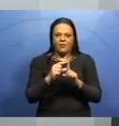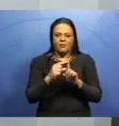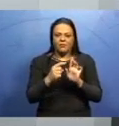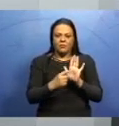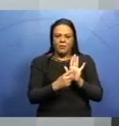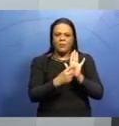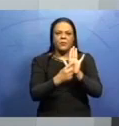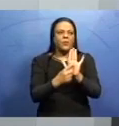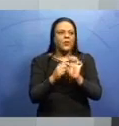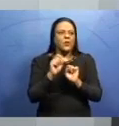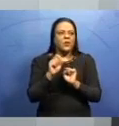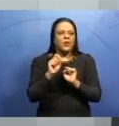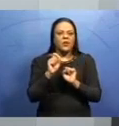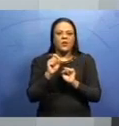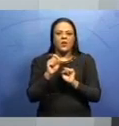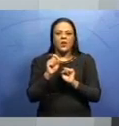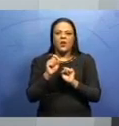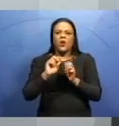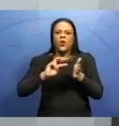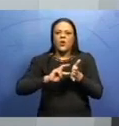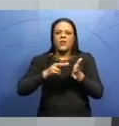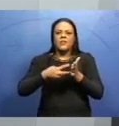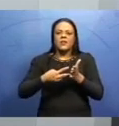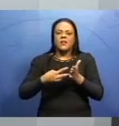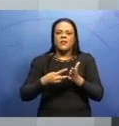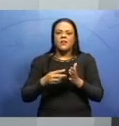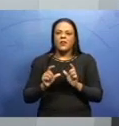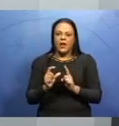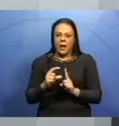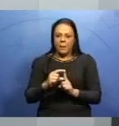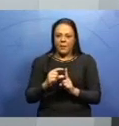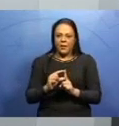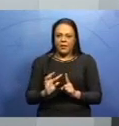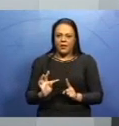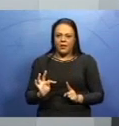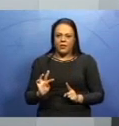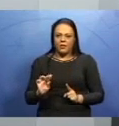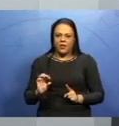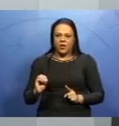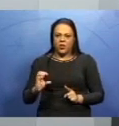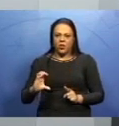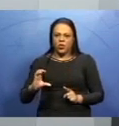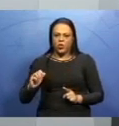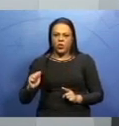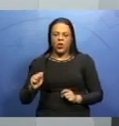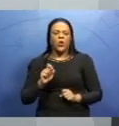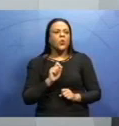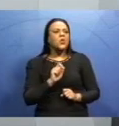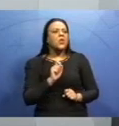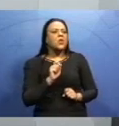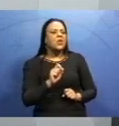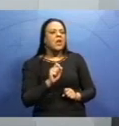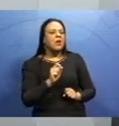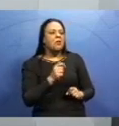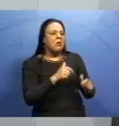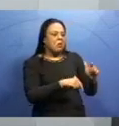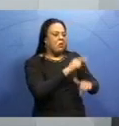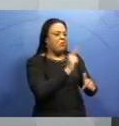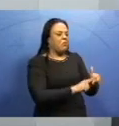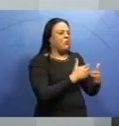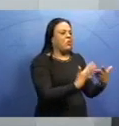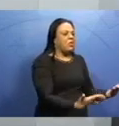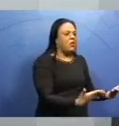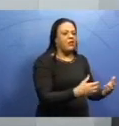Resolveu tirar uma sonequinha e falou em tom de troça. Quer dizer treco?